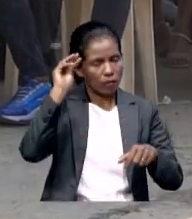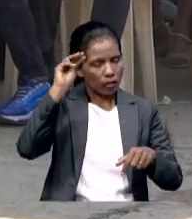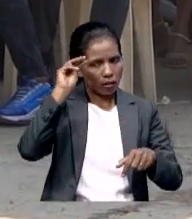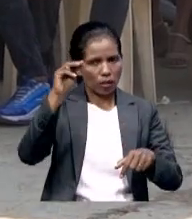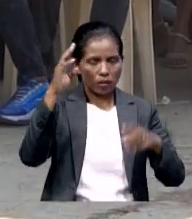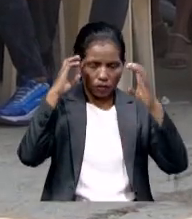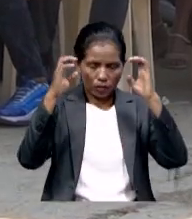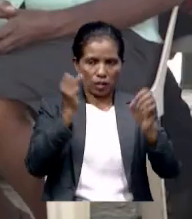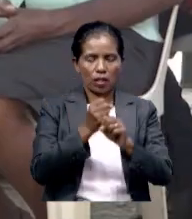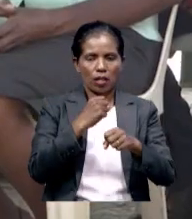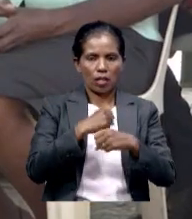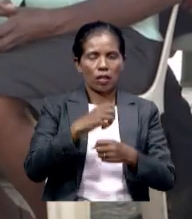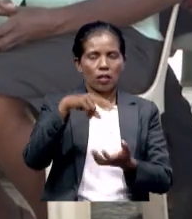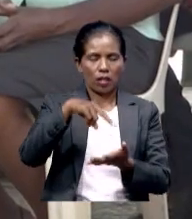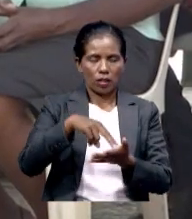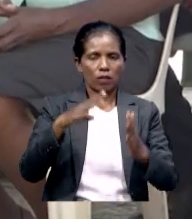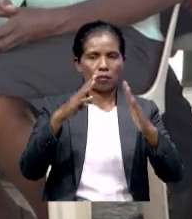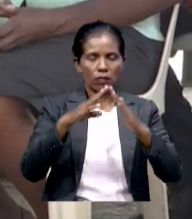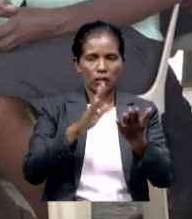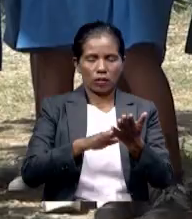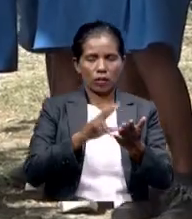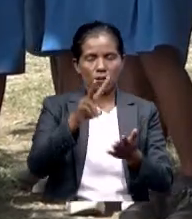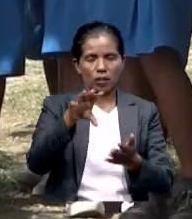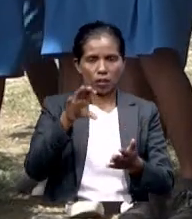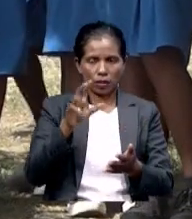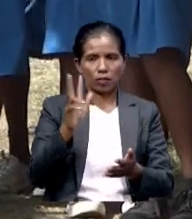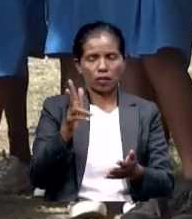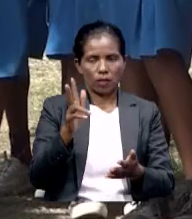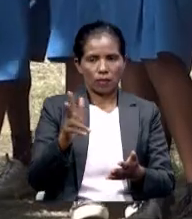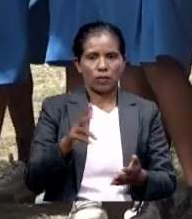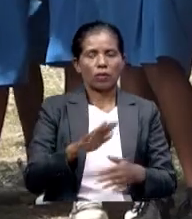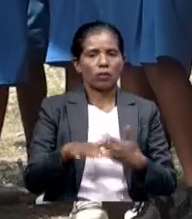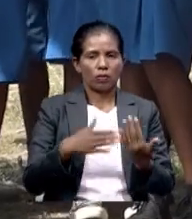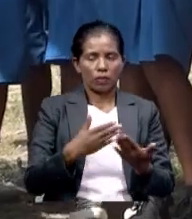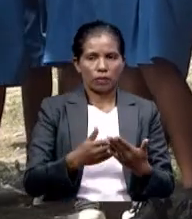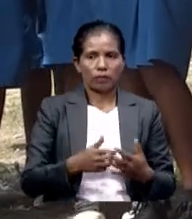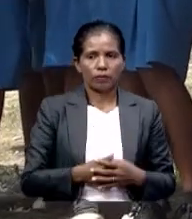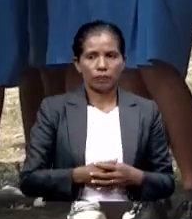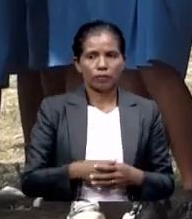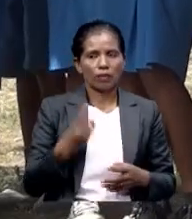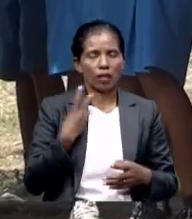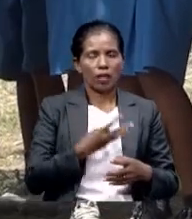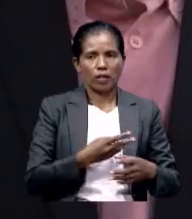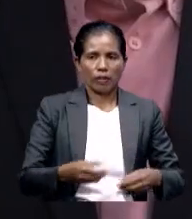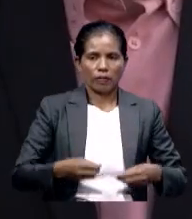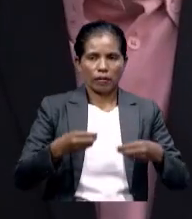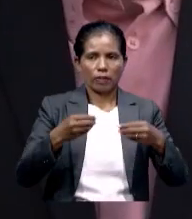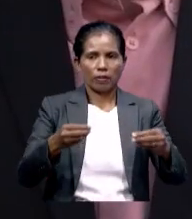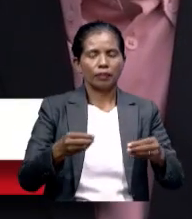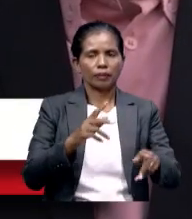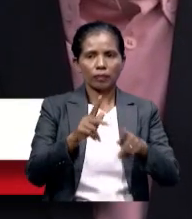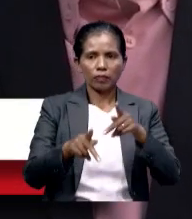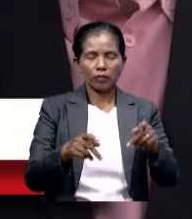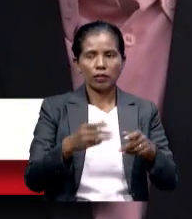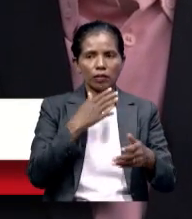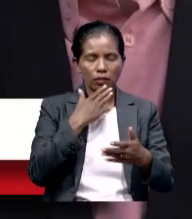Hari no reabilita a escola Atusrua Tolunolu e a território Tomac. Ita foi uma orientação a tu mobiliário se neve que sei